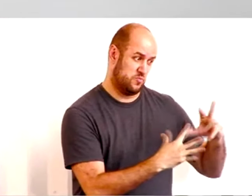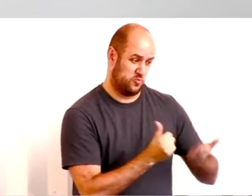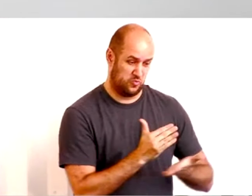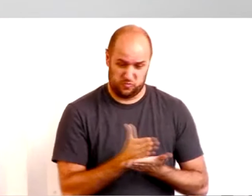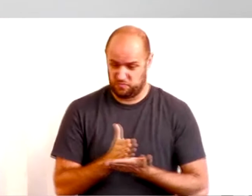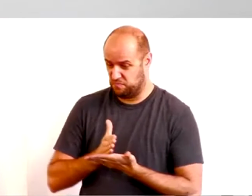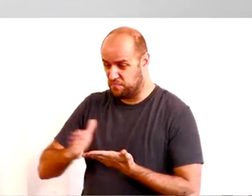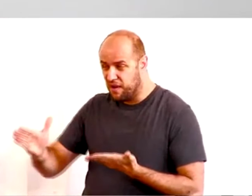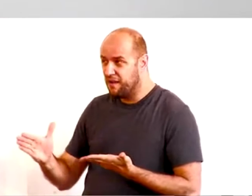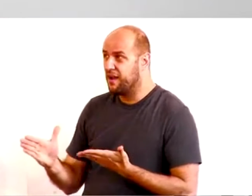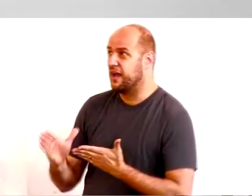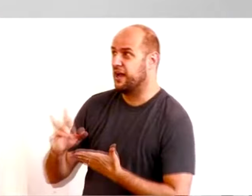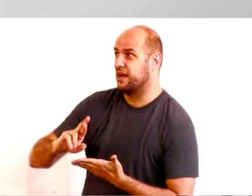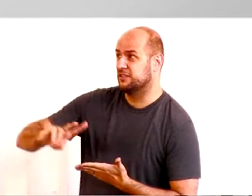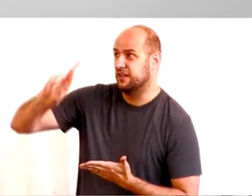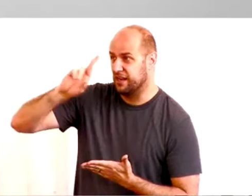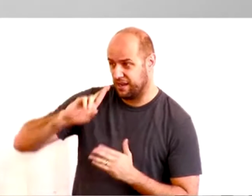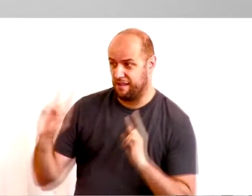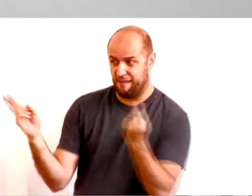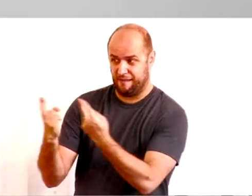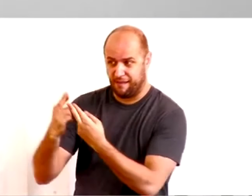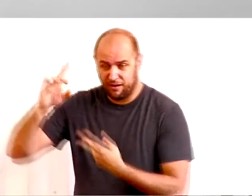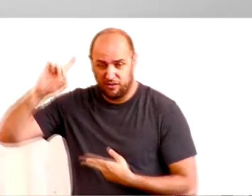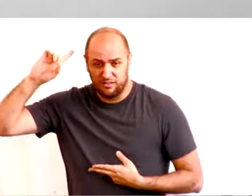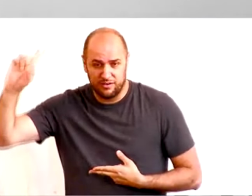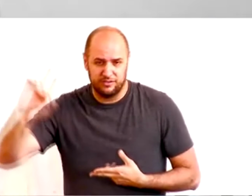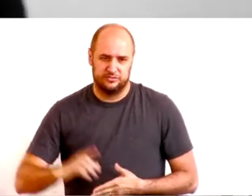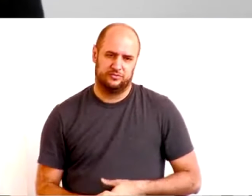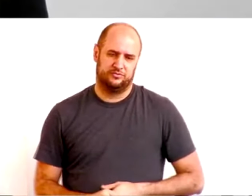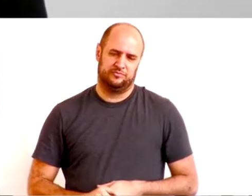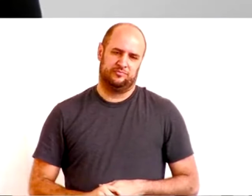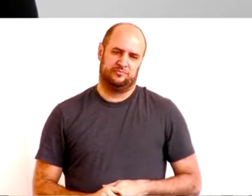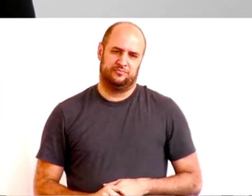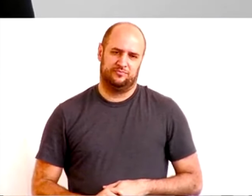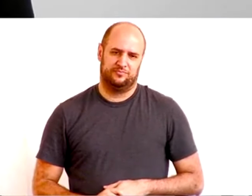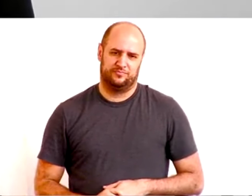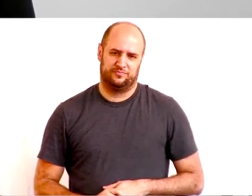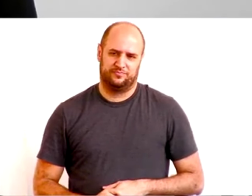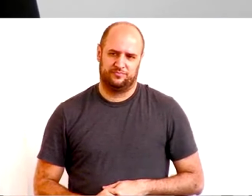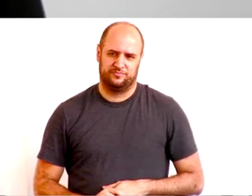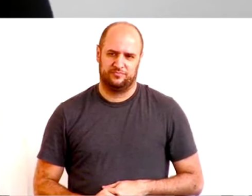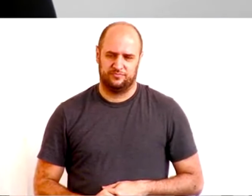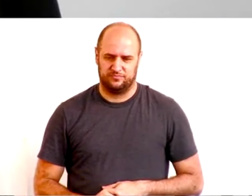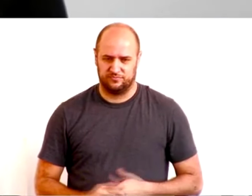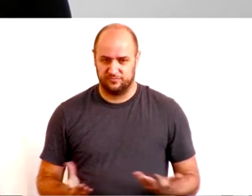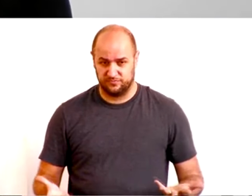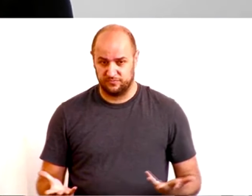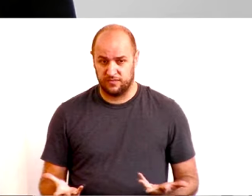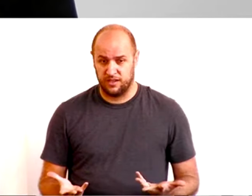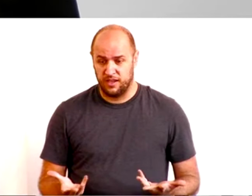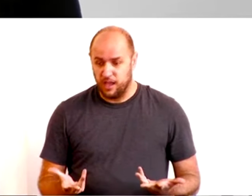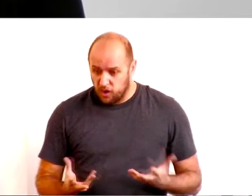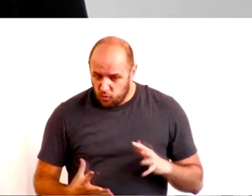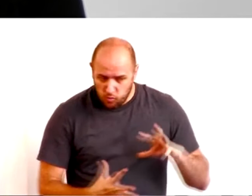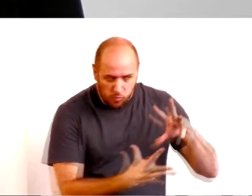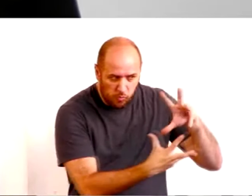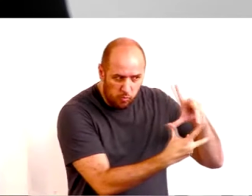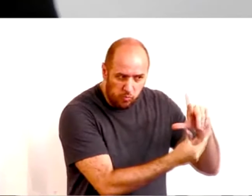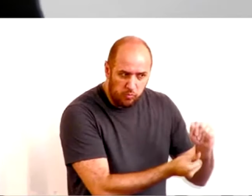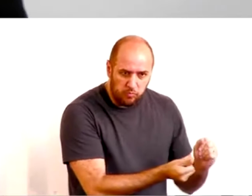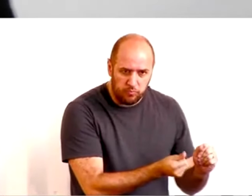indecisa entre o reino de Deus e o reino deste mundo. E as seduções deste mundo